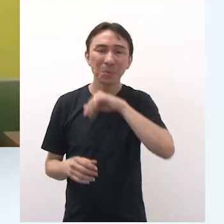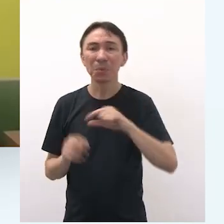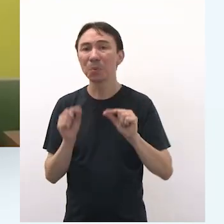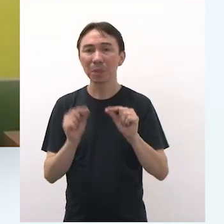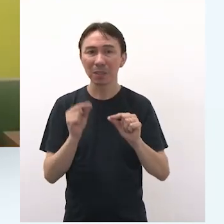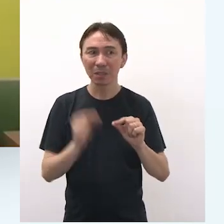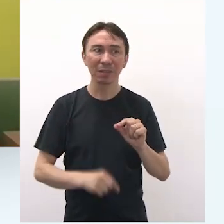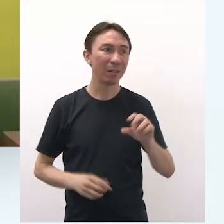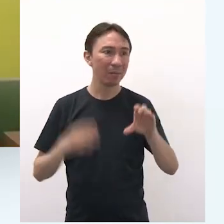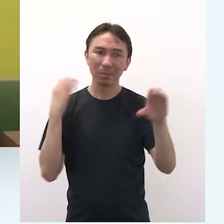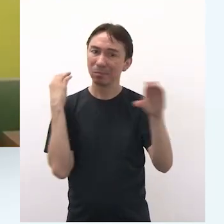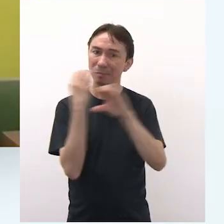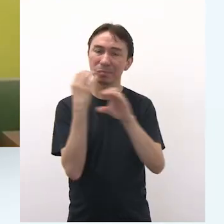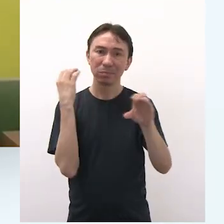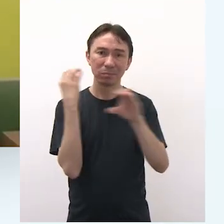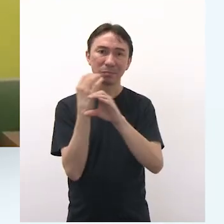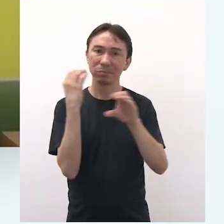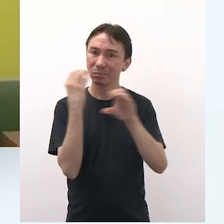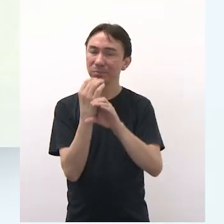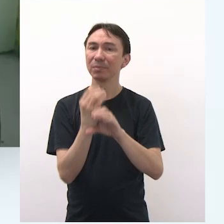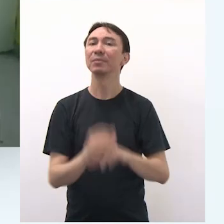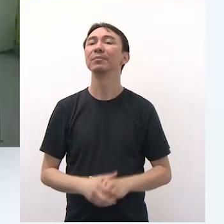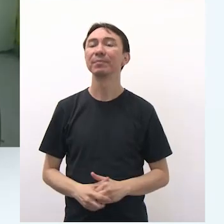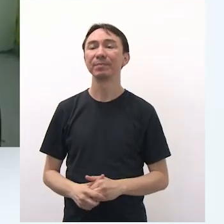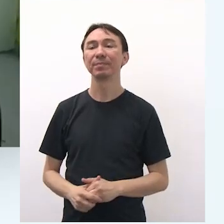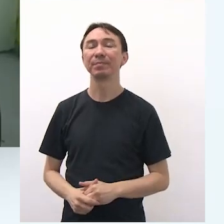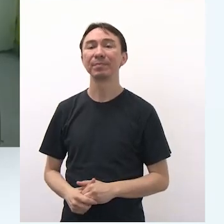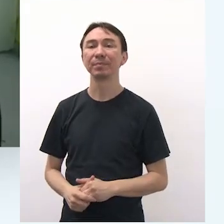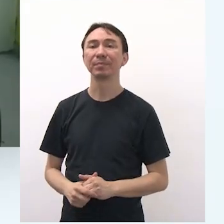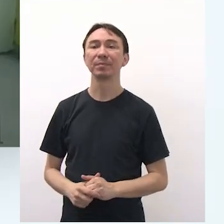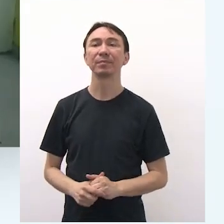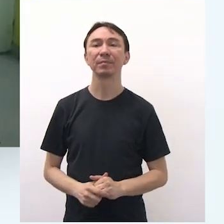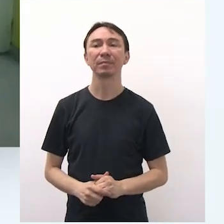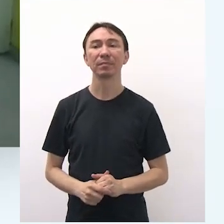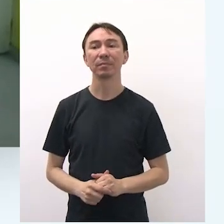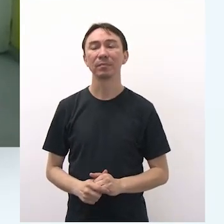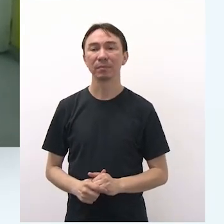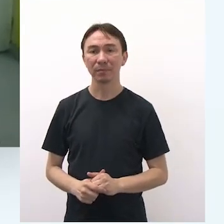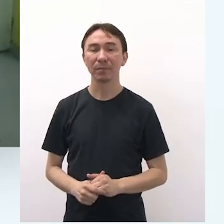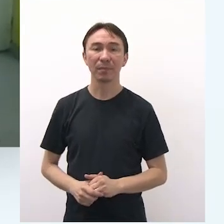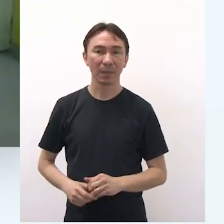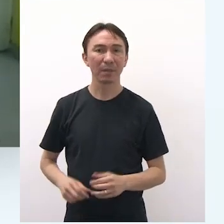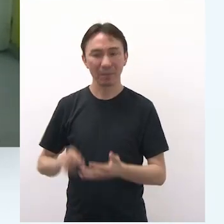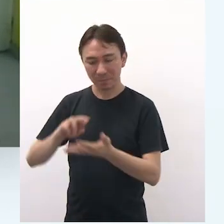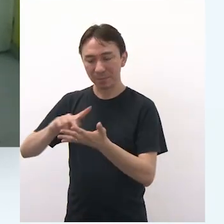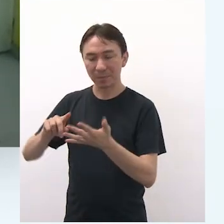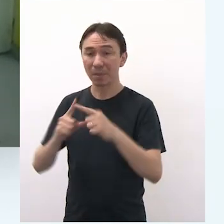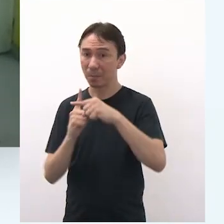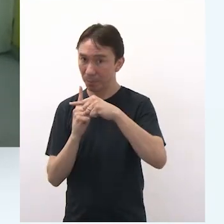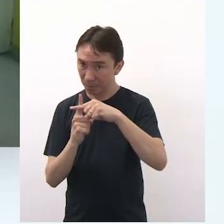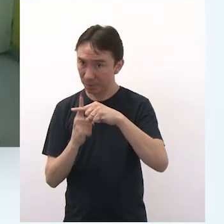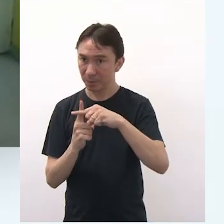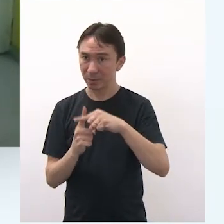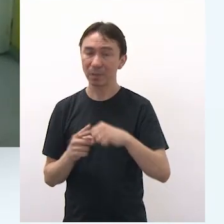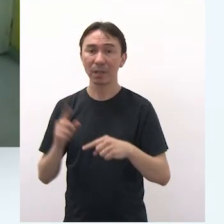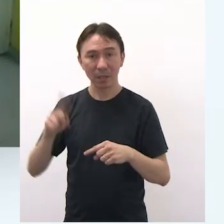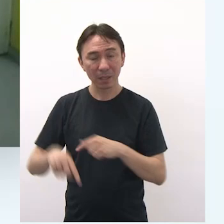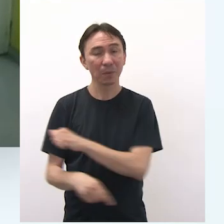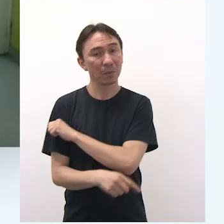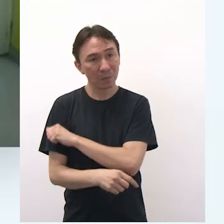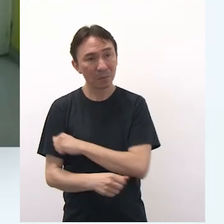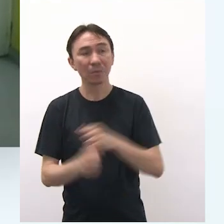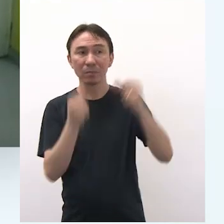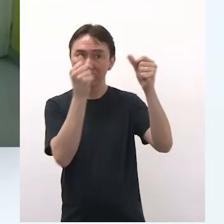entender ambas as partes, por falta de diálogo. Os pontos positivos são que os alunos vão ser escutados e